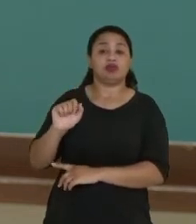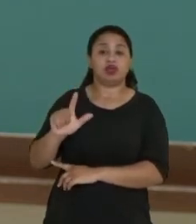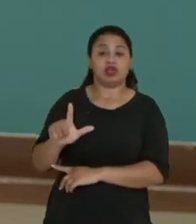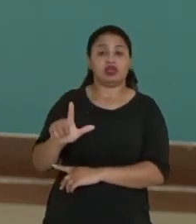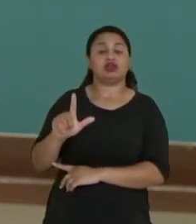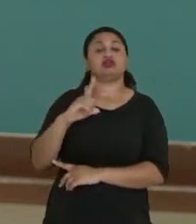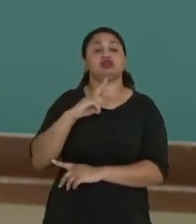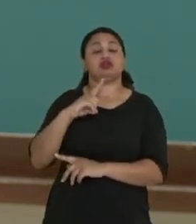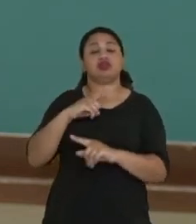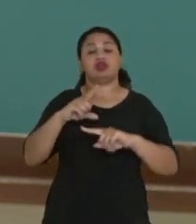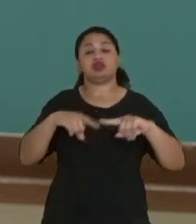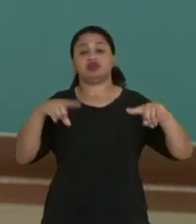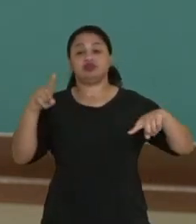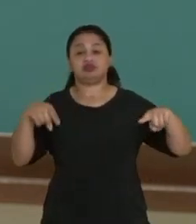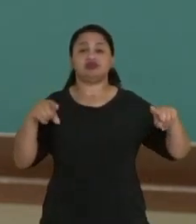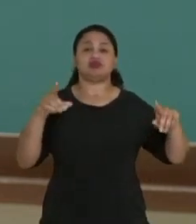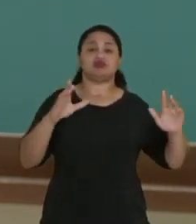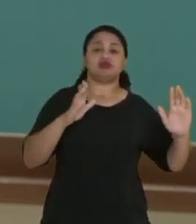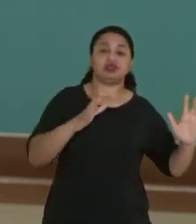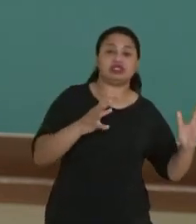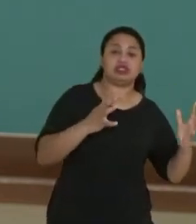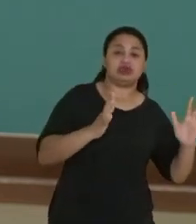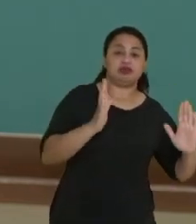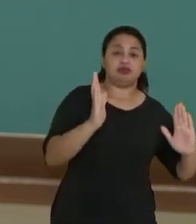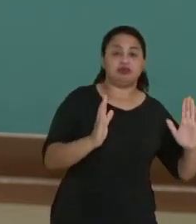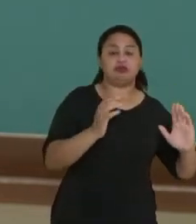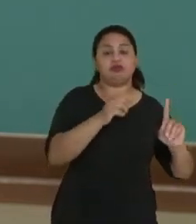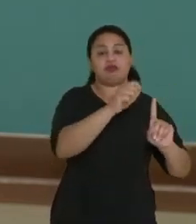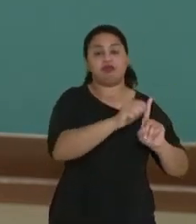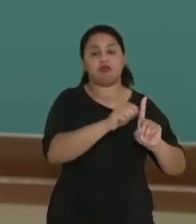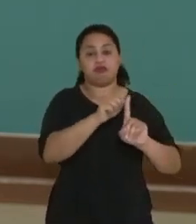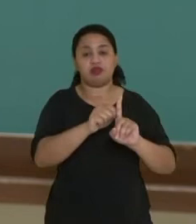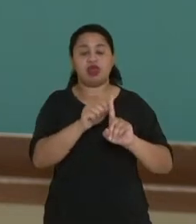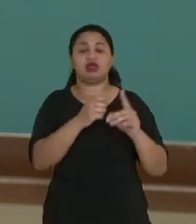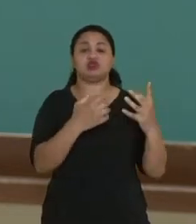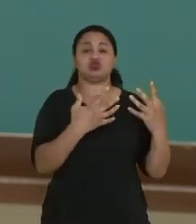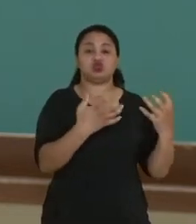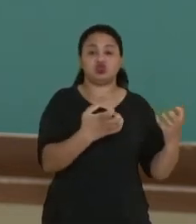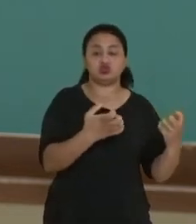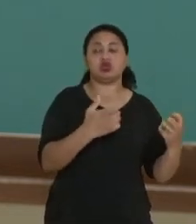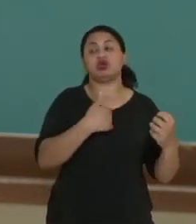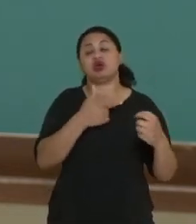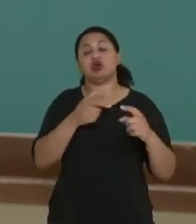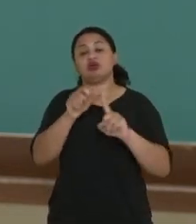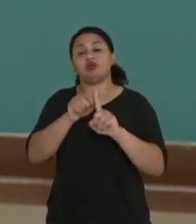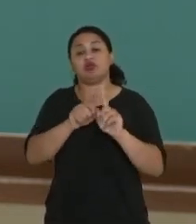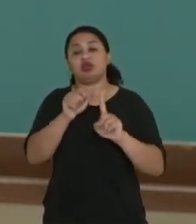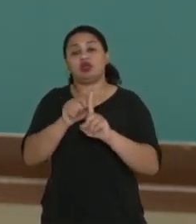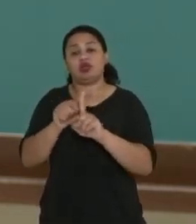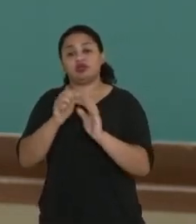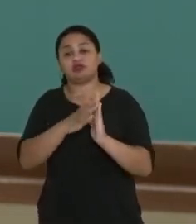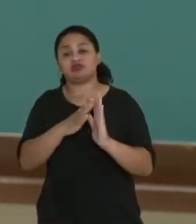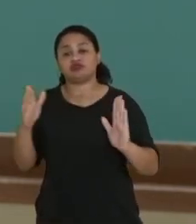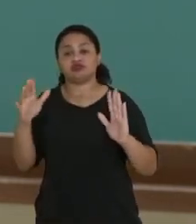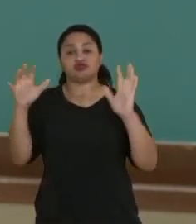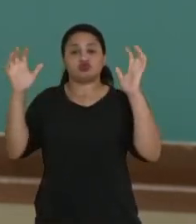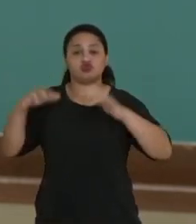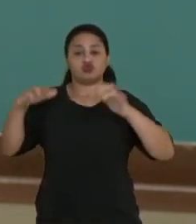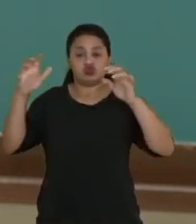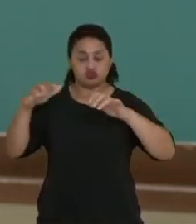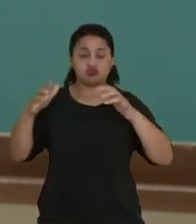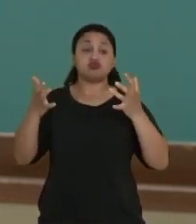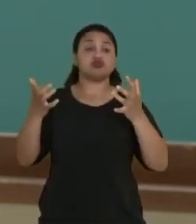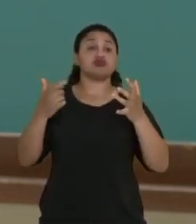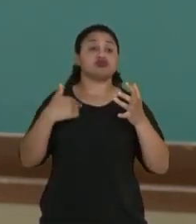essa alternância de alguns meses serem chuvosos e outros meses serem extremamente secos.